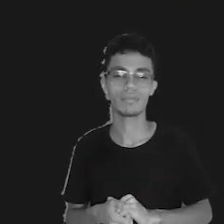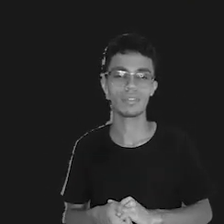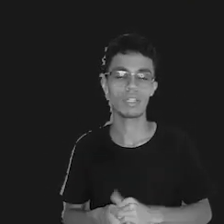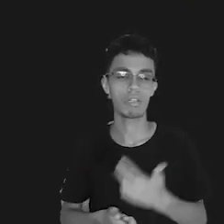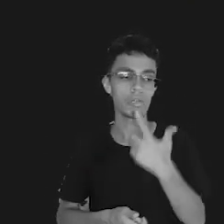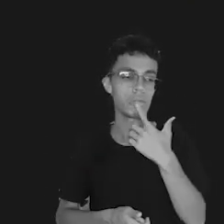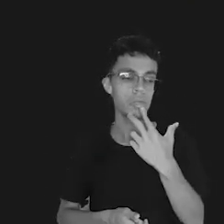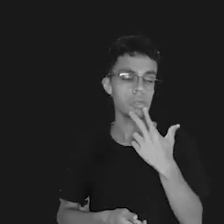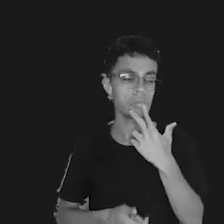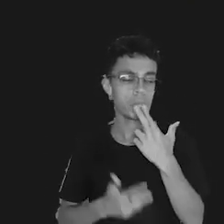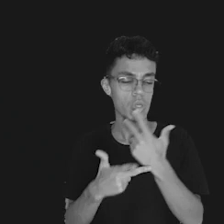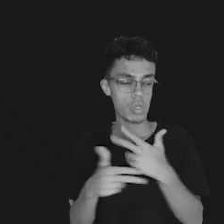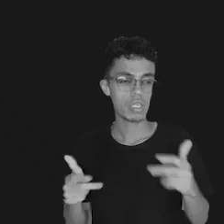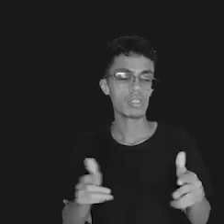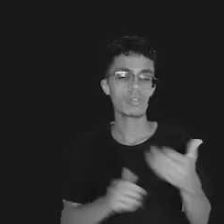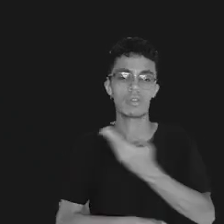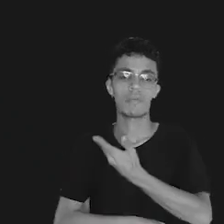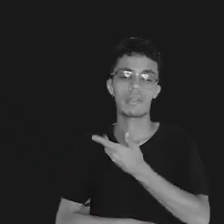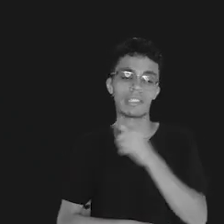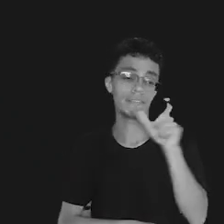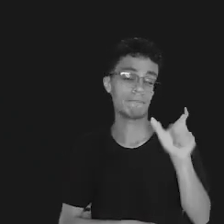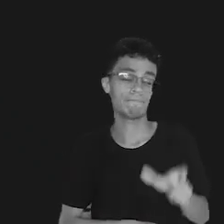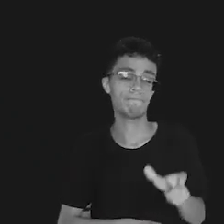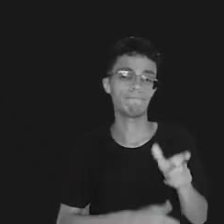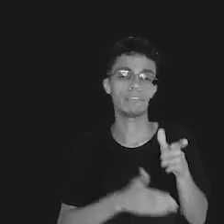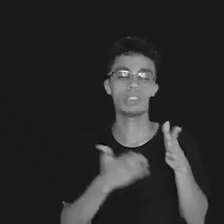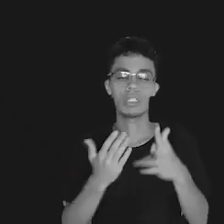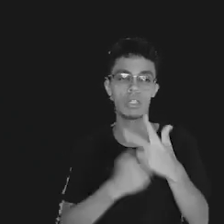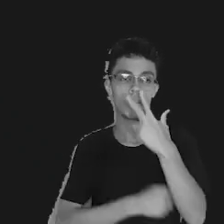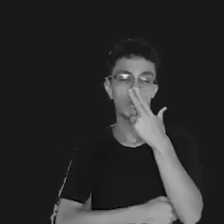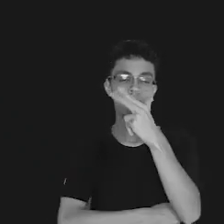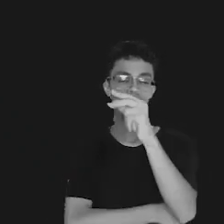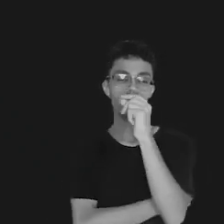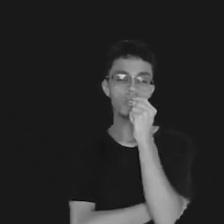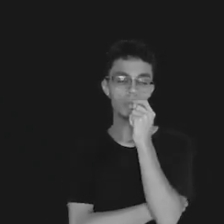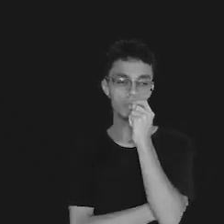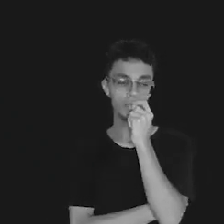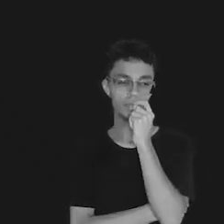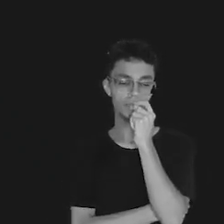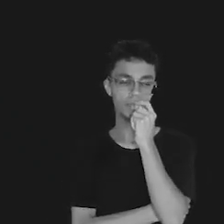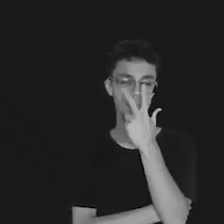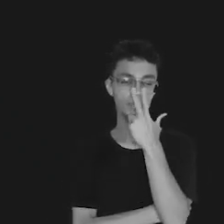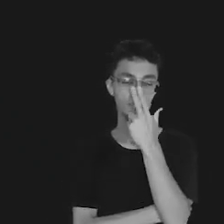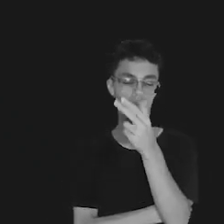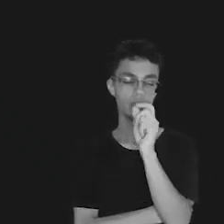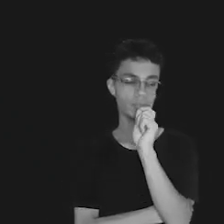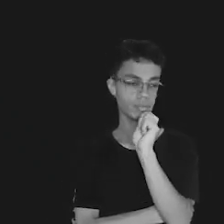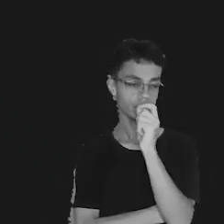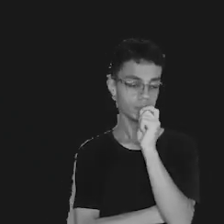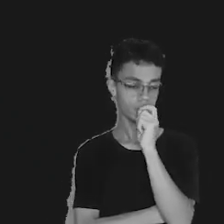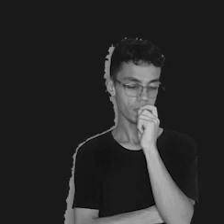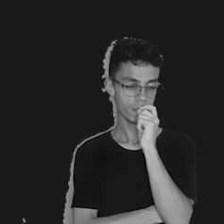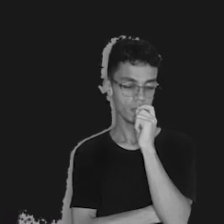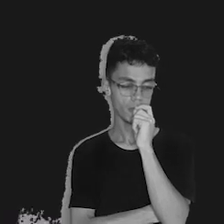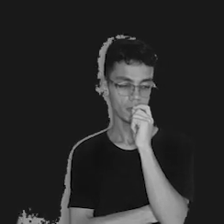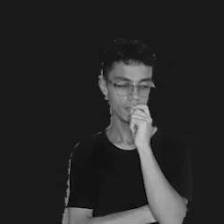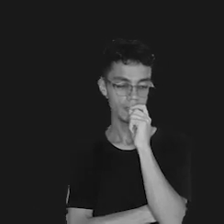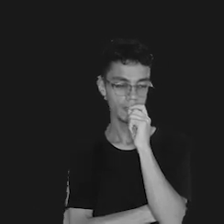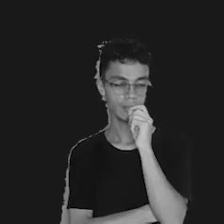linguagem do colega e etc. Agora, eu acho que ela é um terreno super, super, super, para